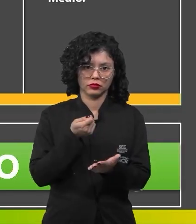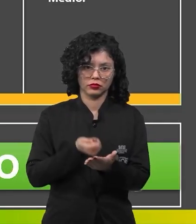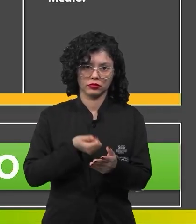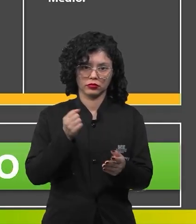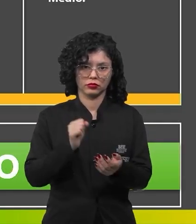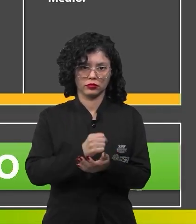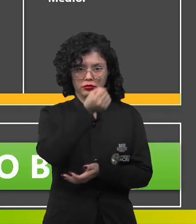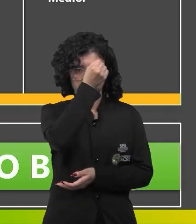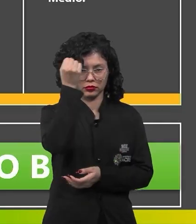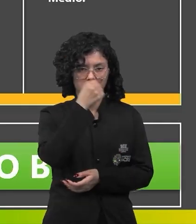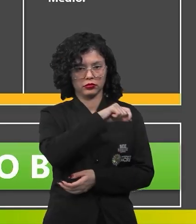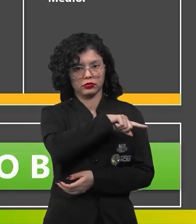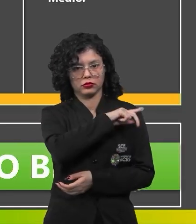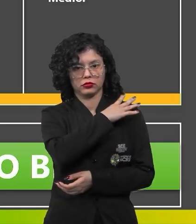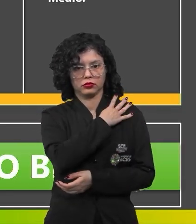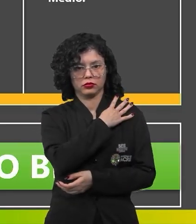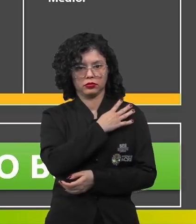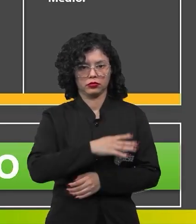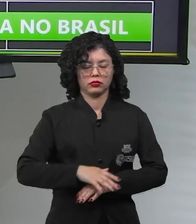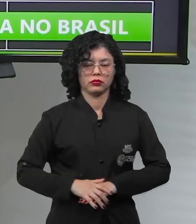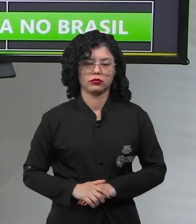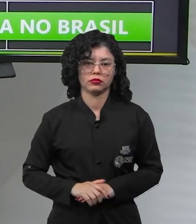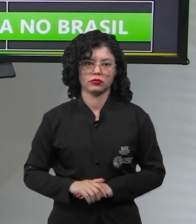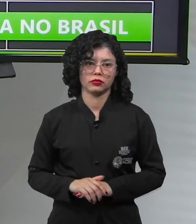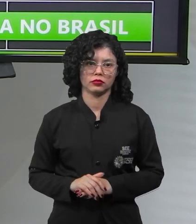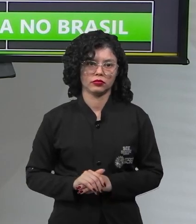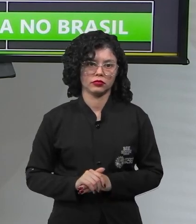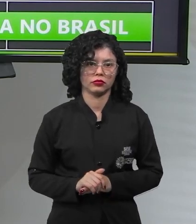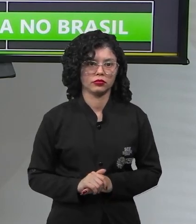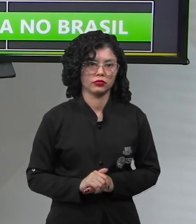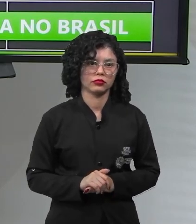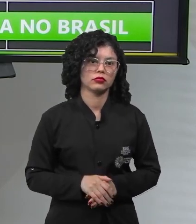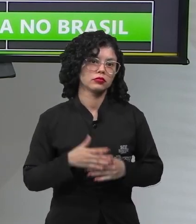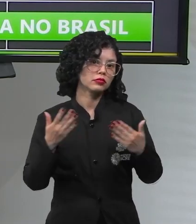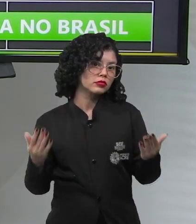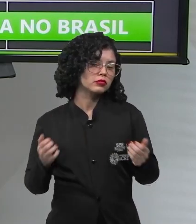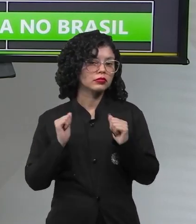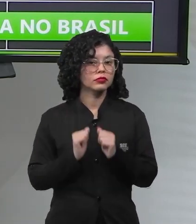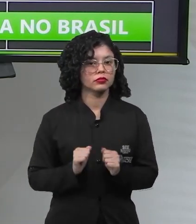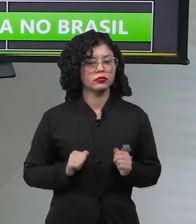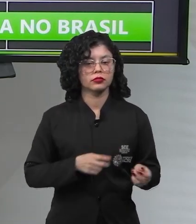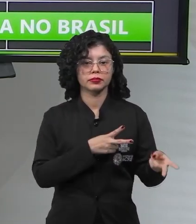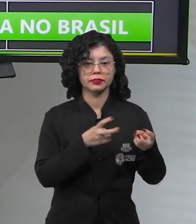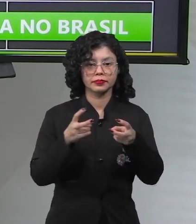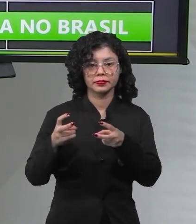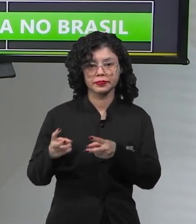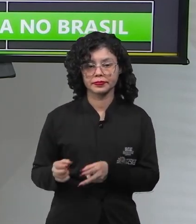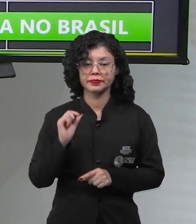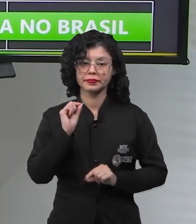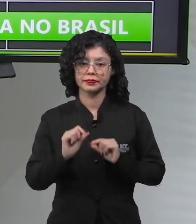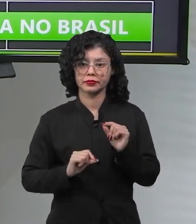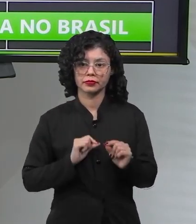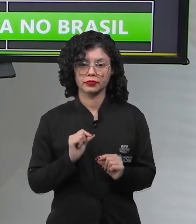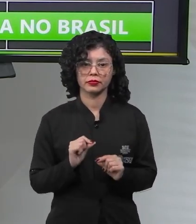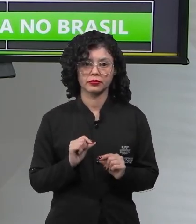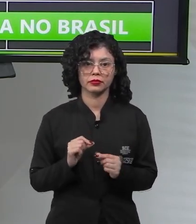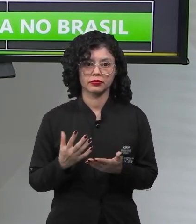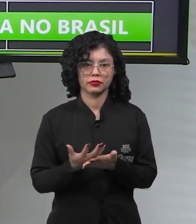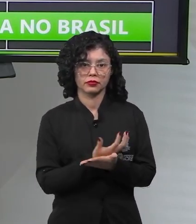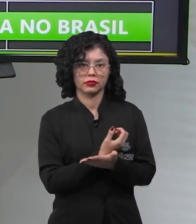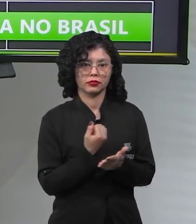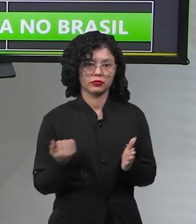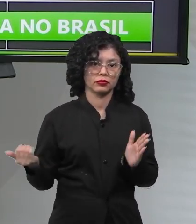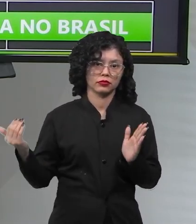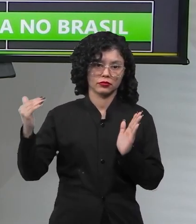da sociologia no ensino médio, né? Então você pode perceber que da